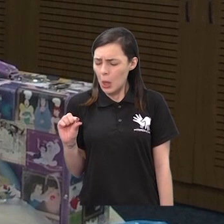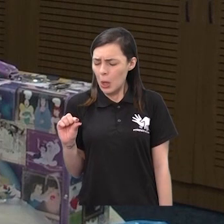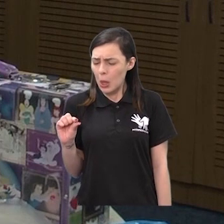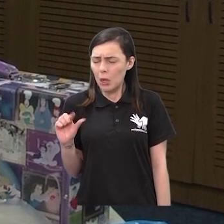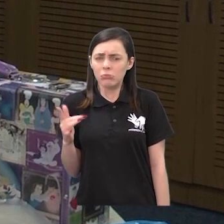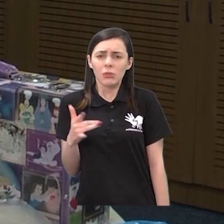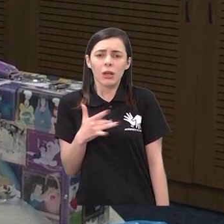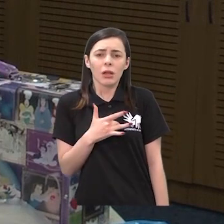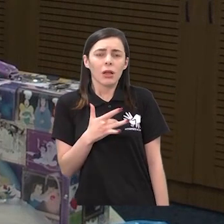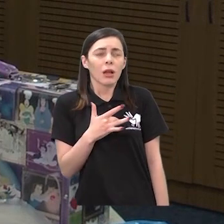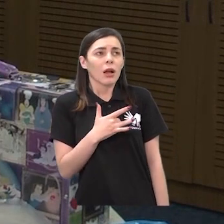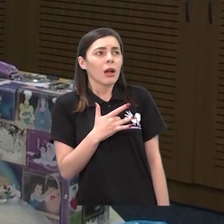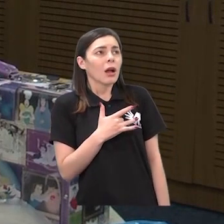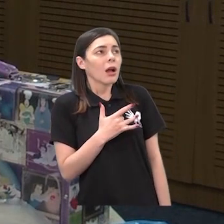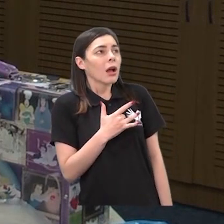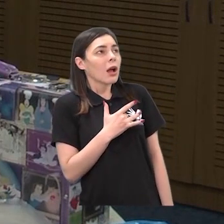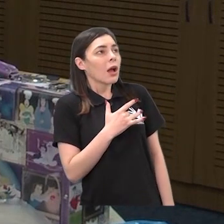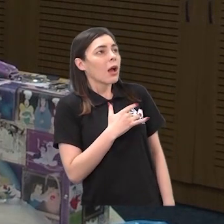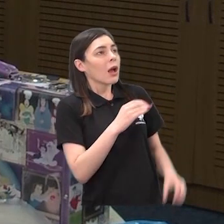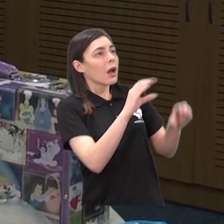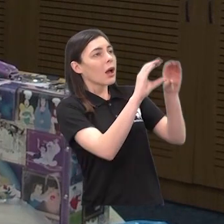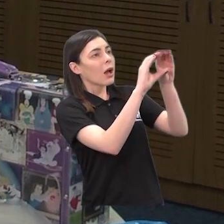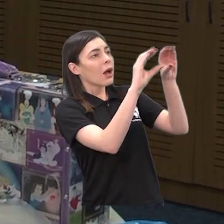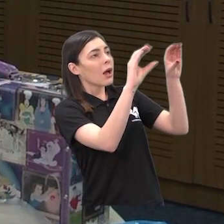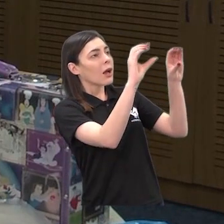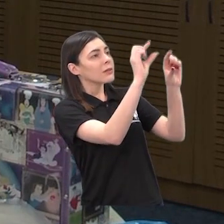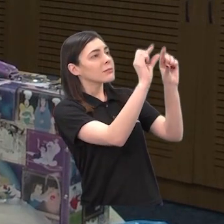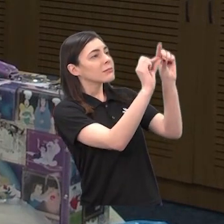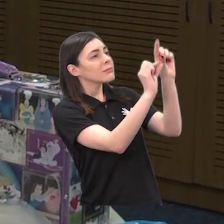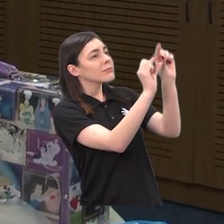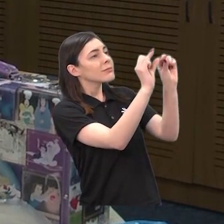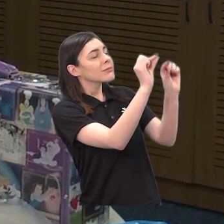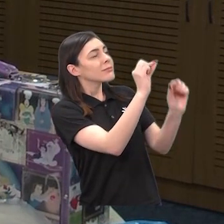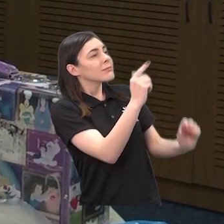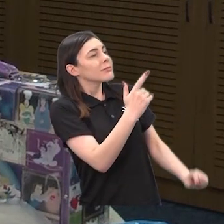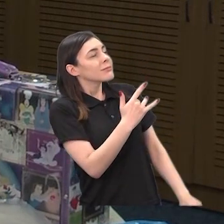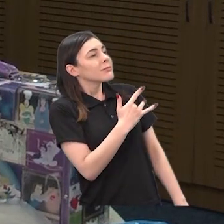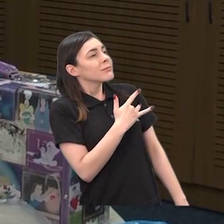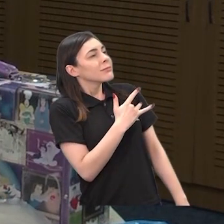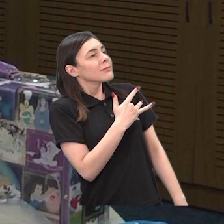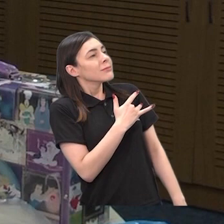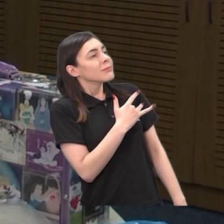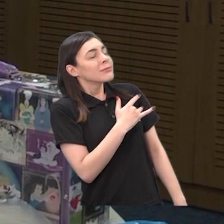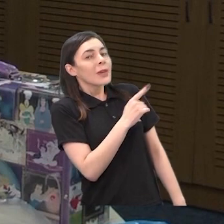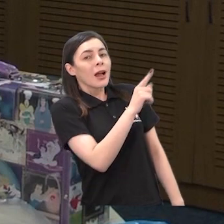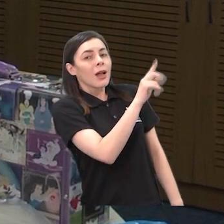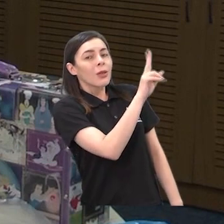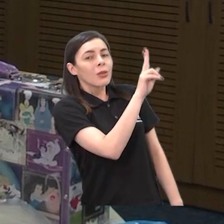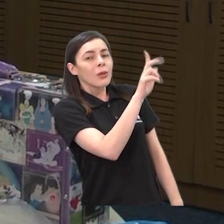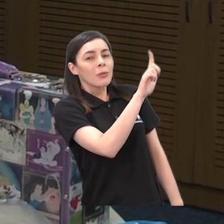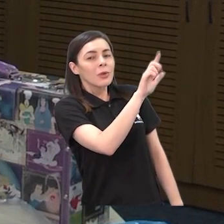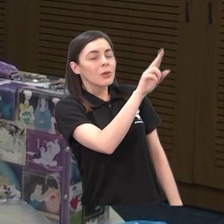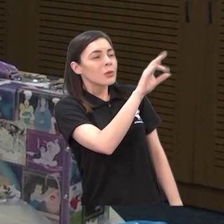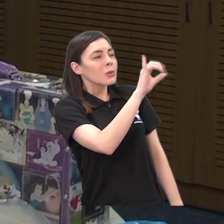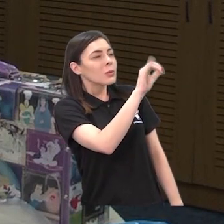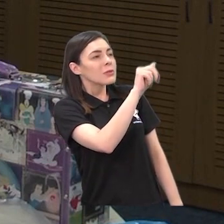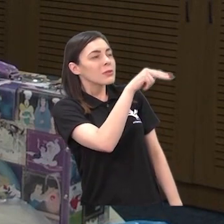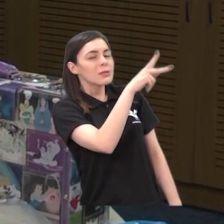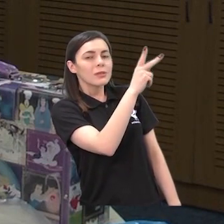apaixonado por uma estrela que vivia lá no céu, chamada